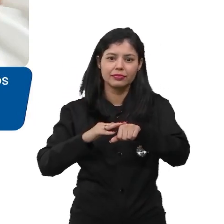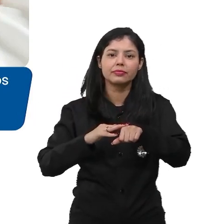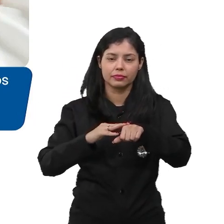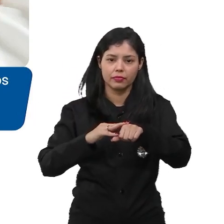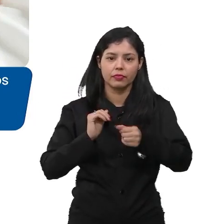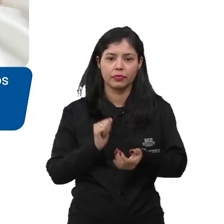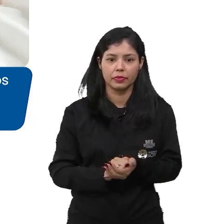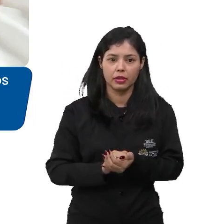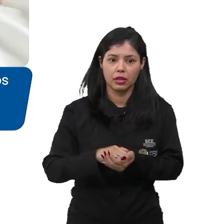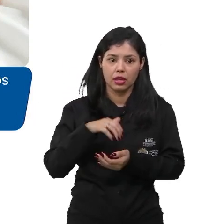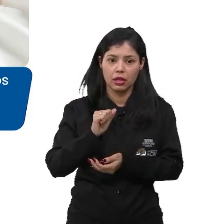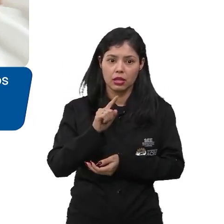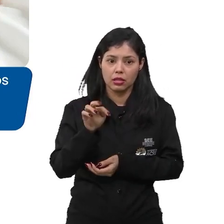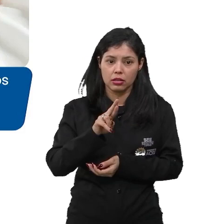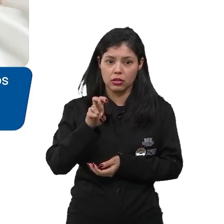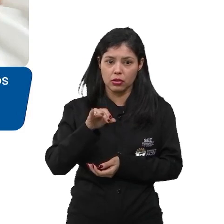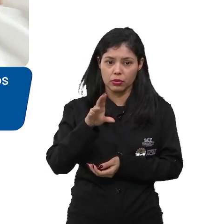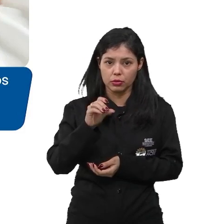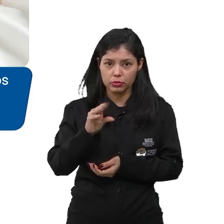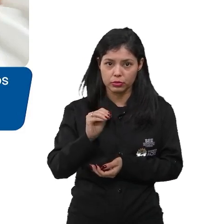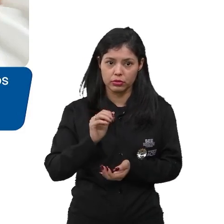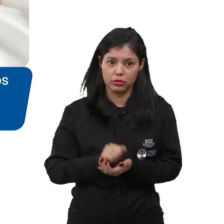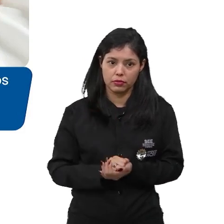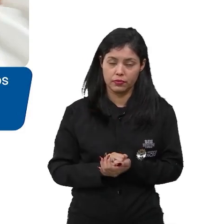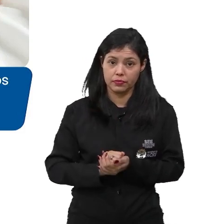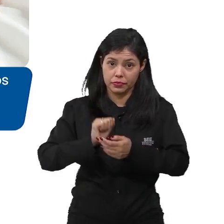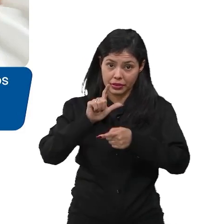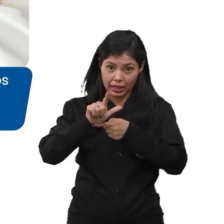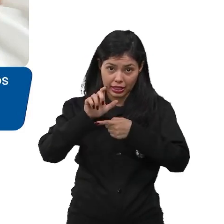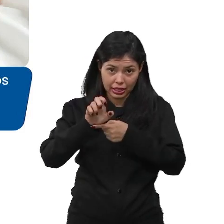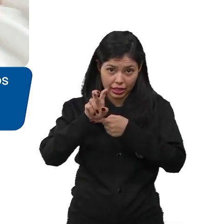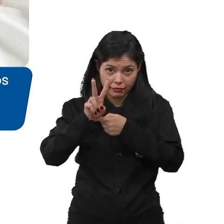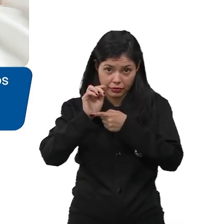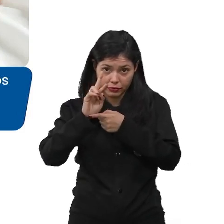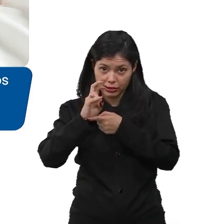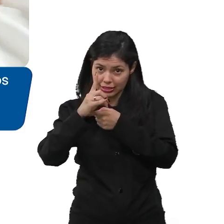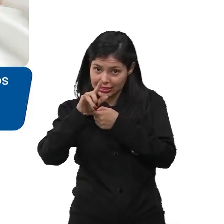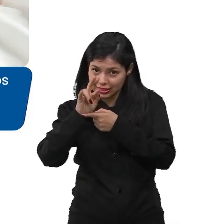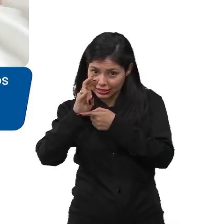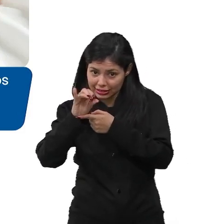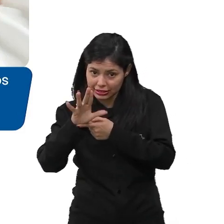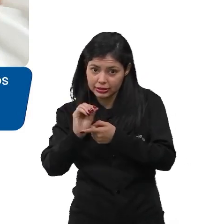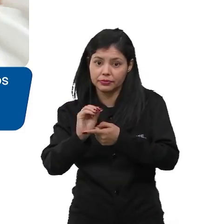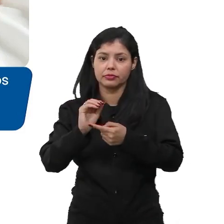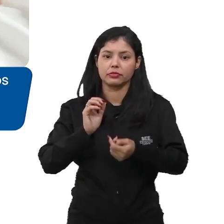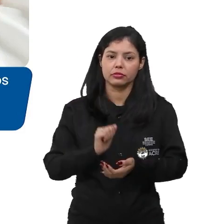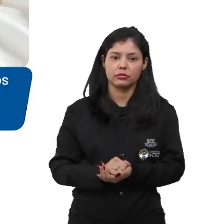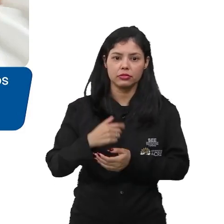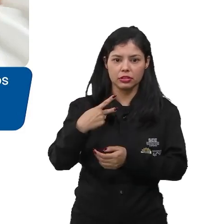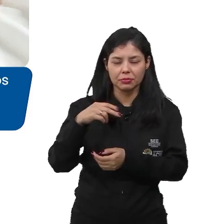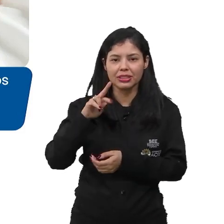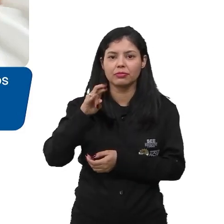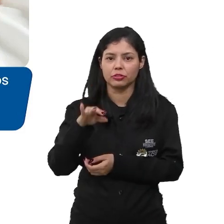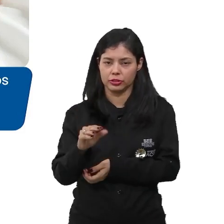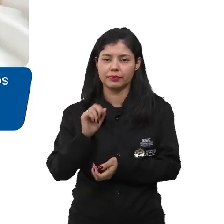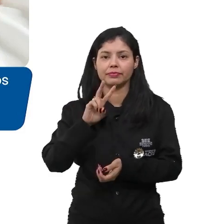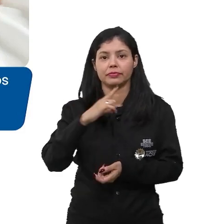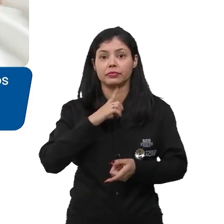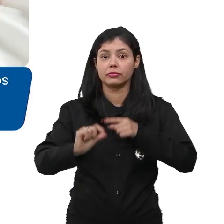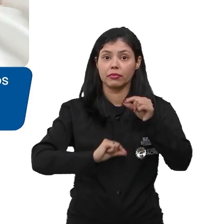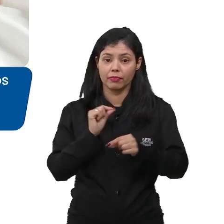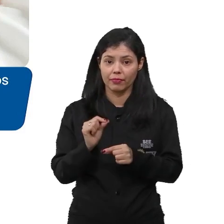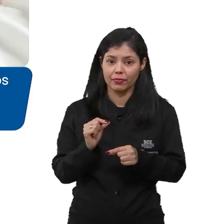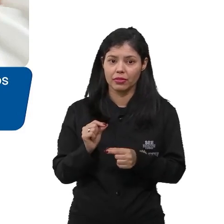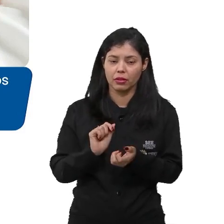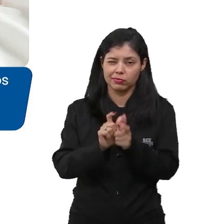a azitromicina. Nós também temos a levofloxacina, né, que é usada ali no caso de pneumonias, que eles vão ter o quê? Eles vão ter